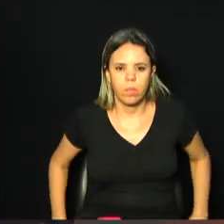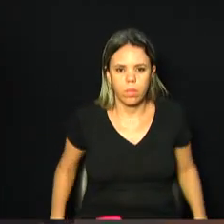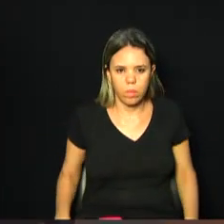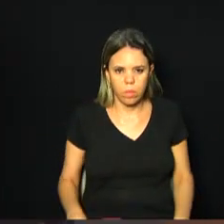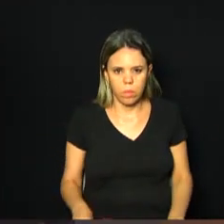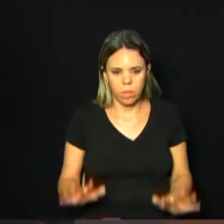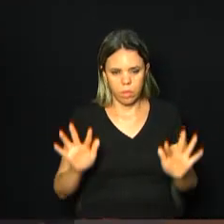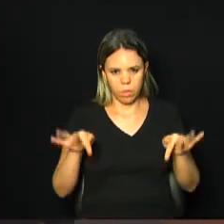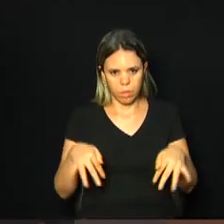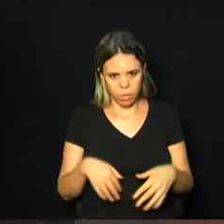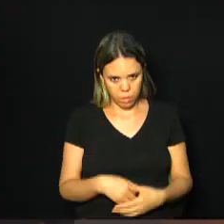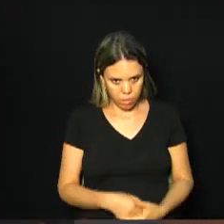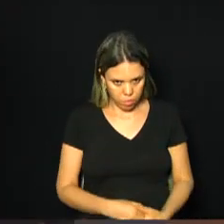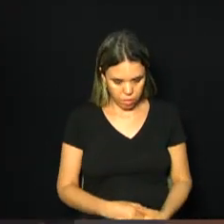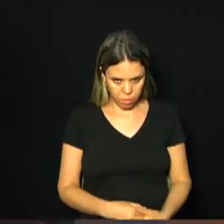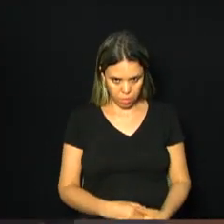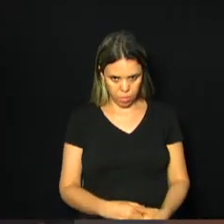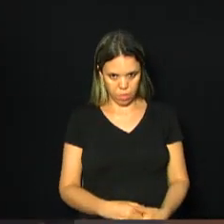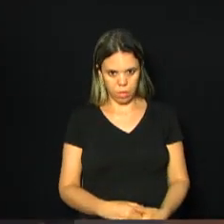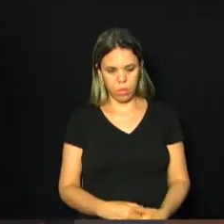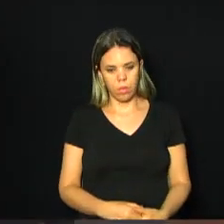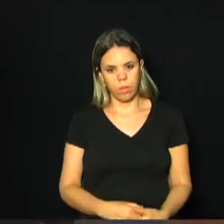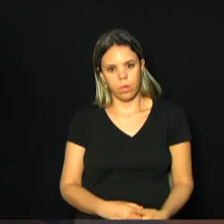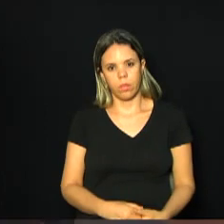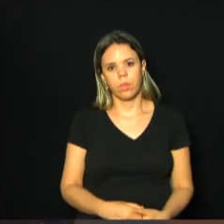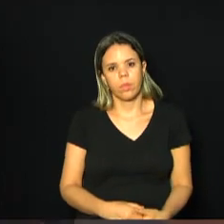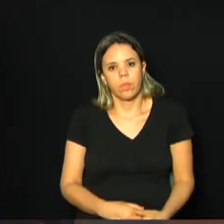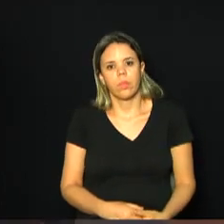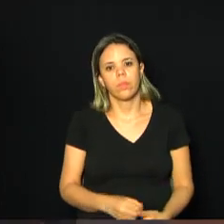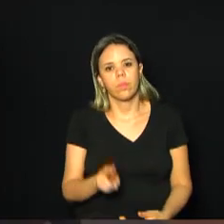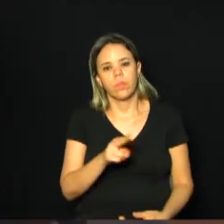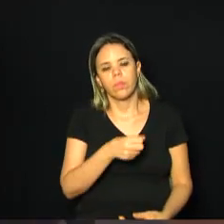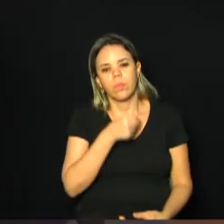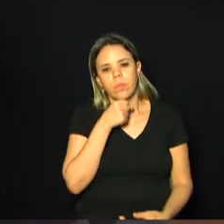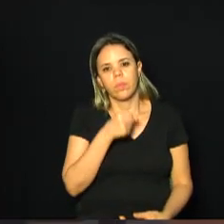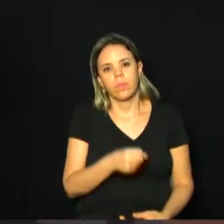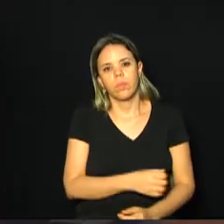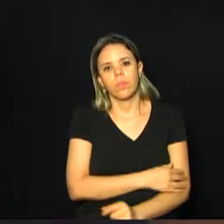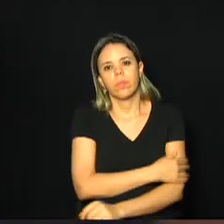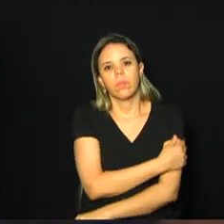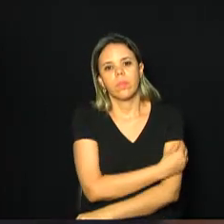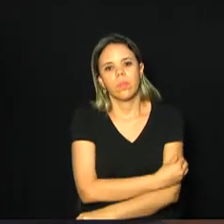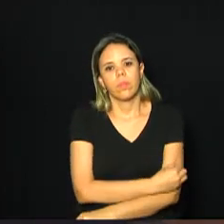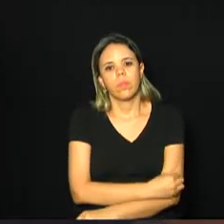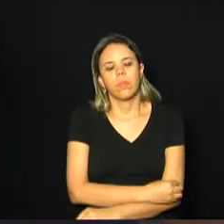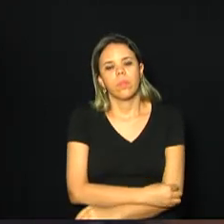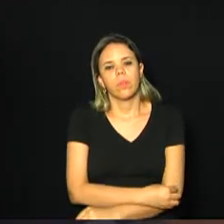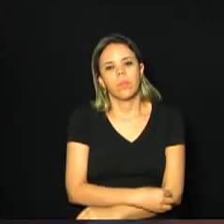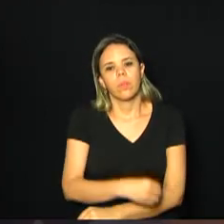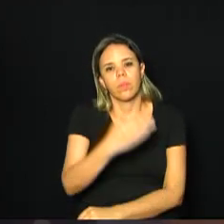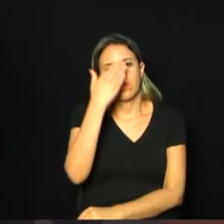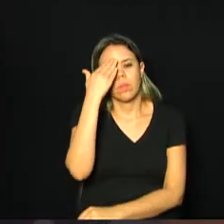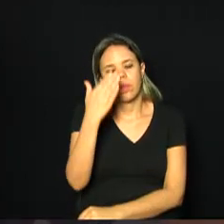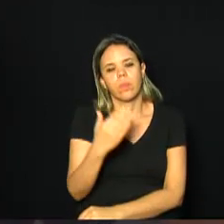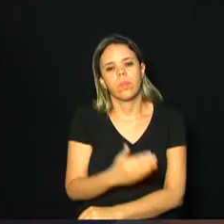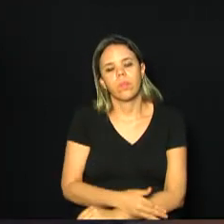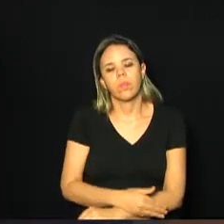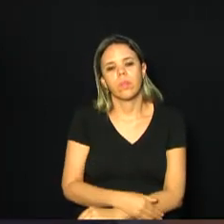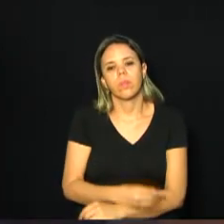final? Pode ser. Pode ser. Aí a gente utiliza o microfone sem fio ali também. Perfeito. Obrigado, doutor Leandro.